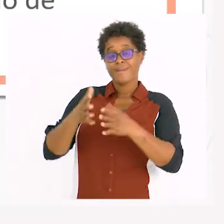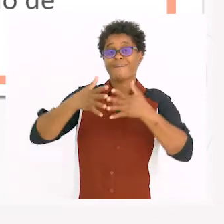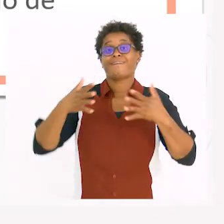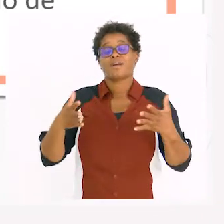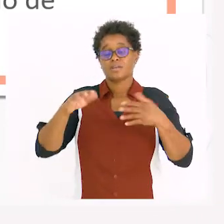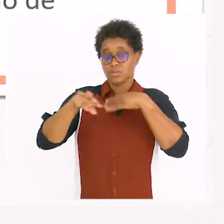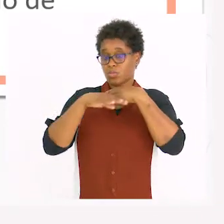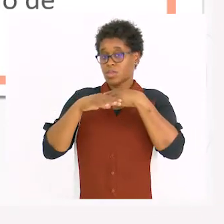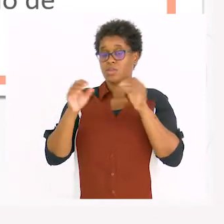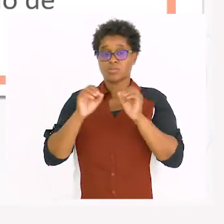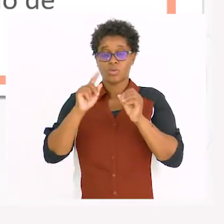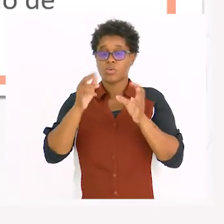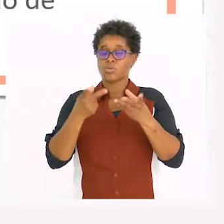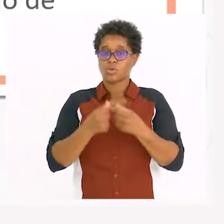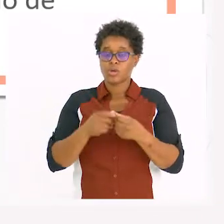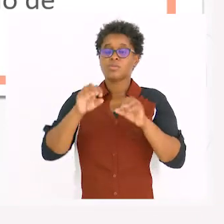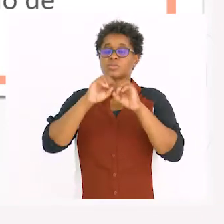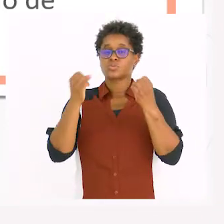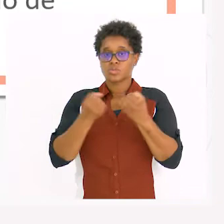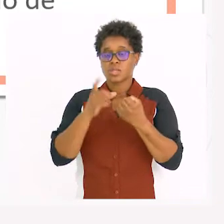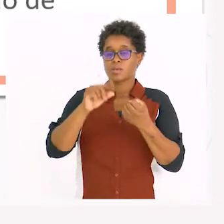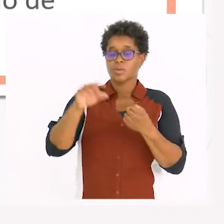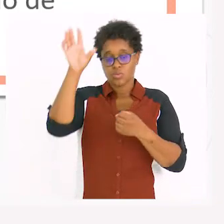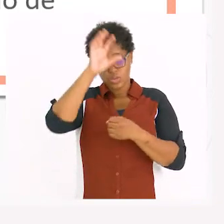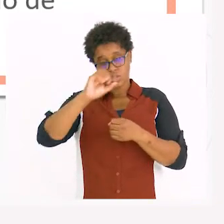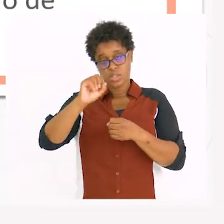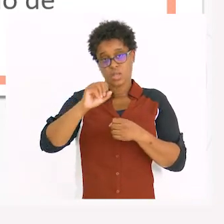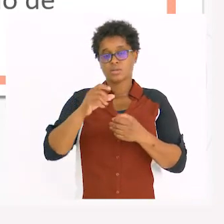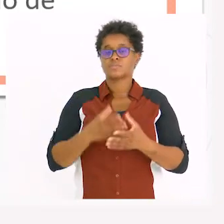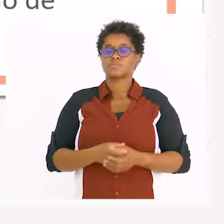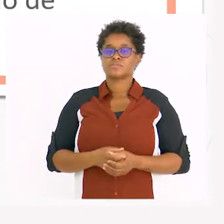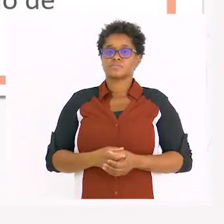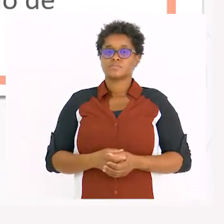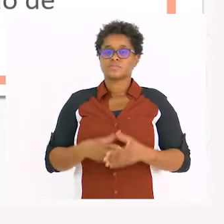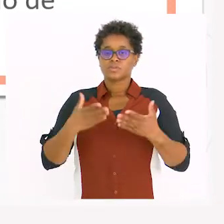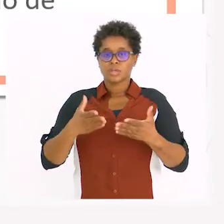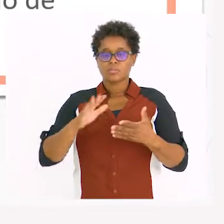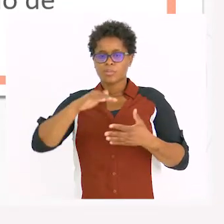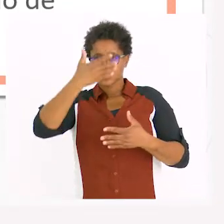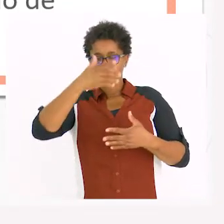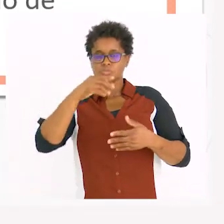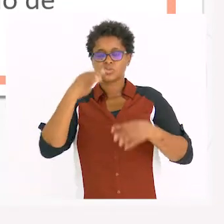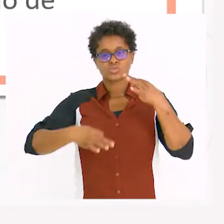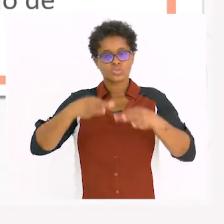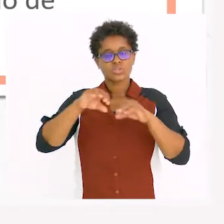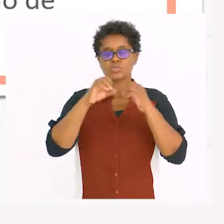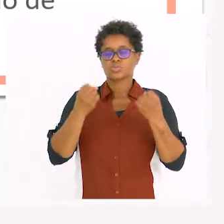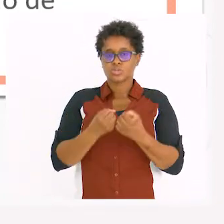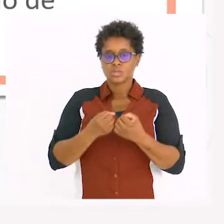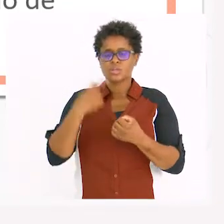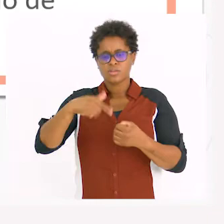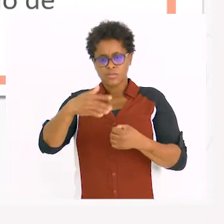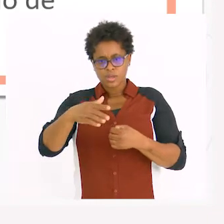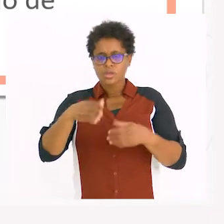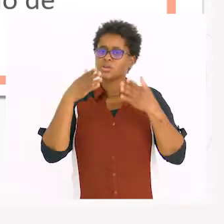grandes desigualdades econômicas e sociais, o Estado, orientado por princípios de justiça social,